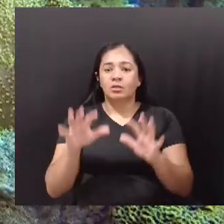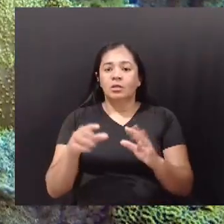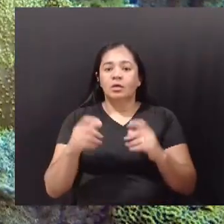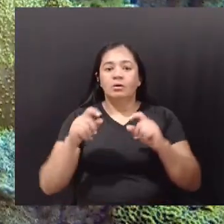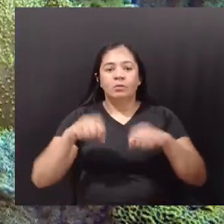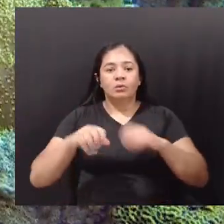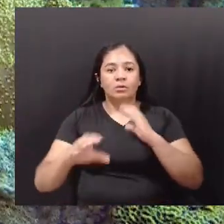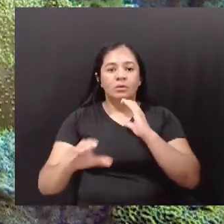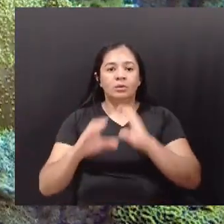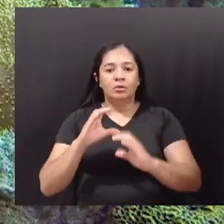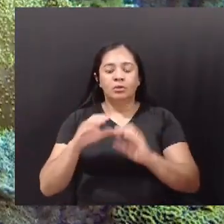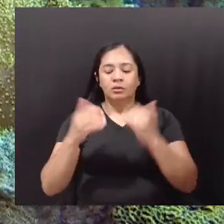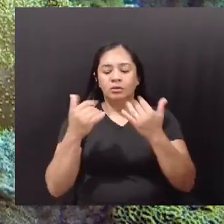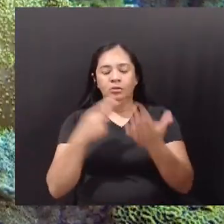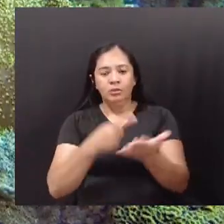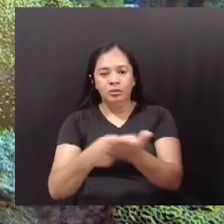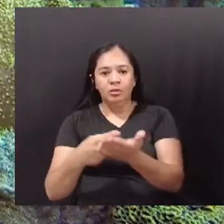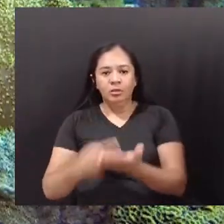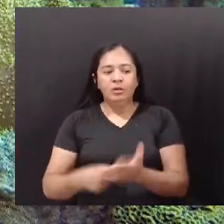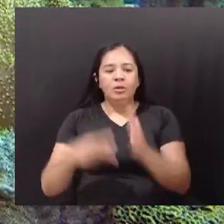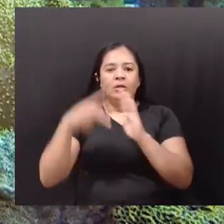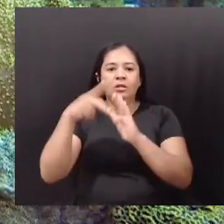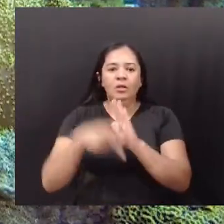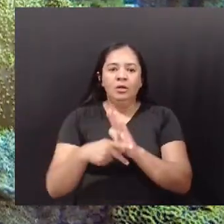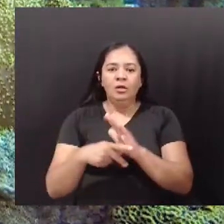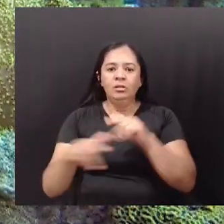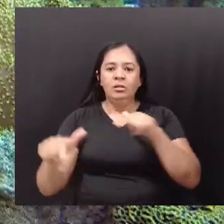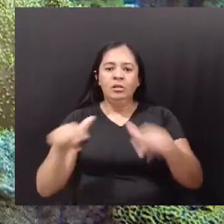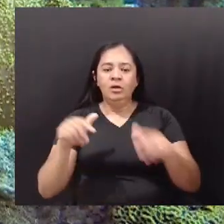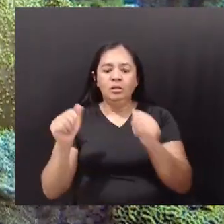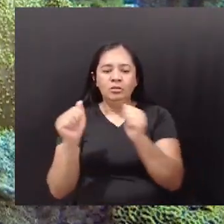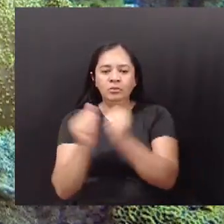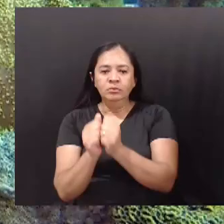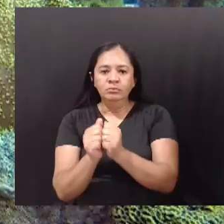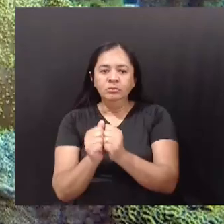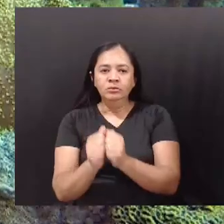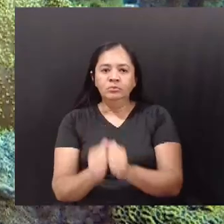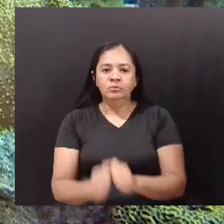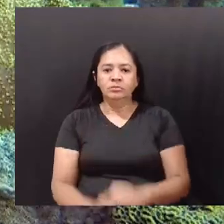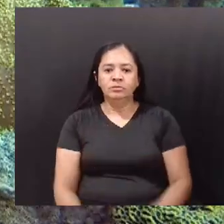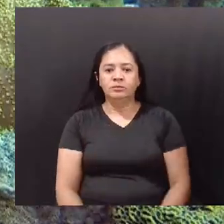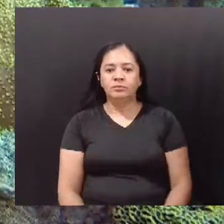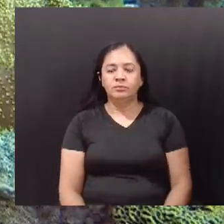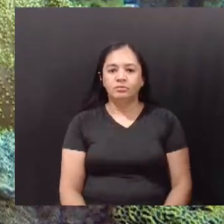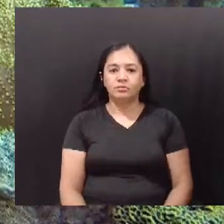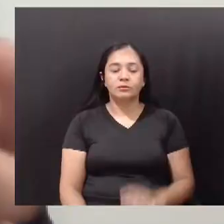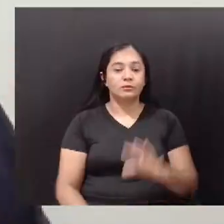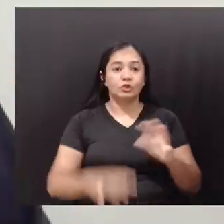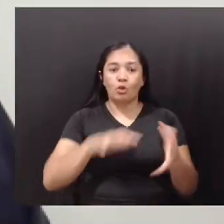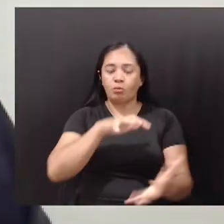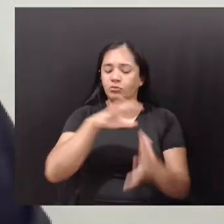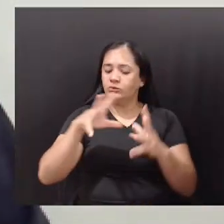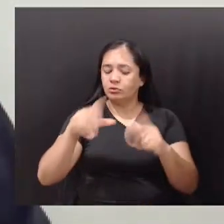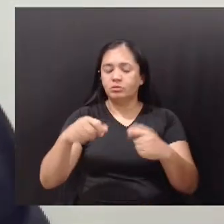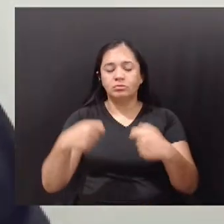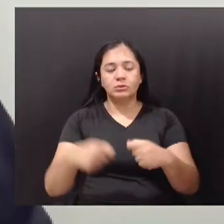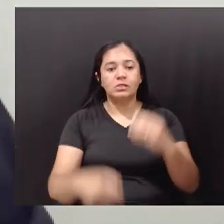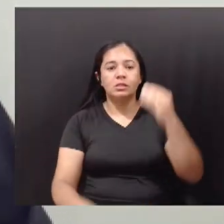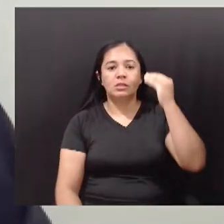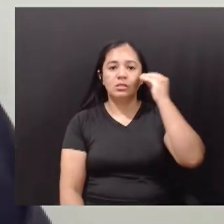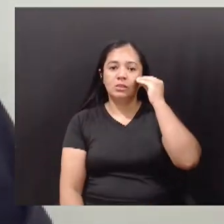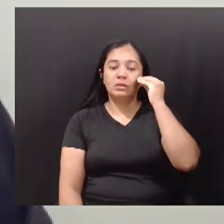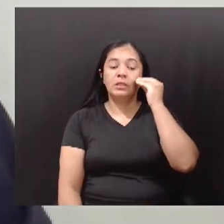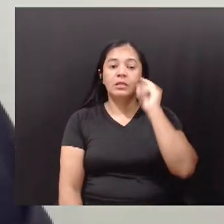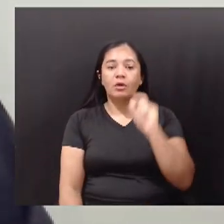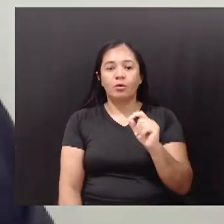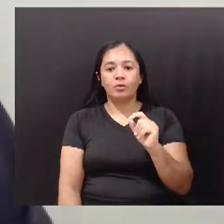alinhar projetos, trabalho em conjunto, não só por um país, senão no geral, e tentar reduzir e transformar